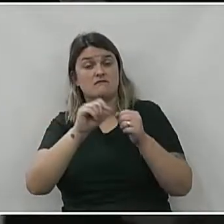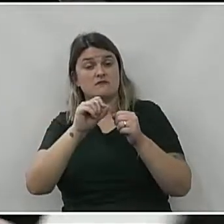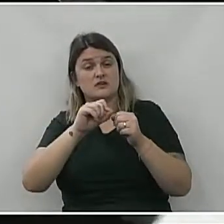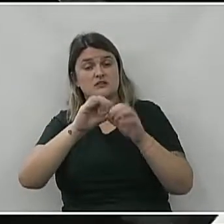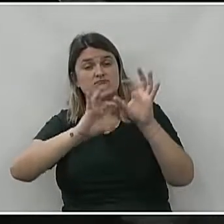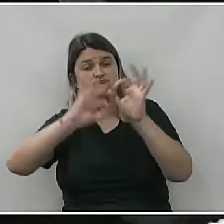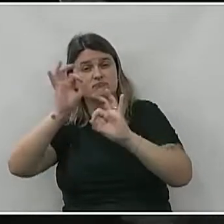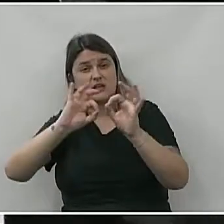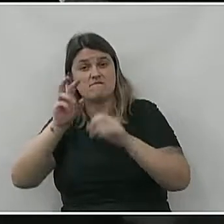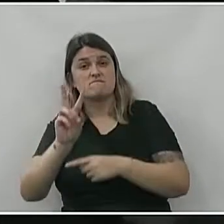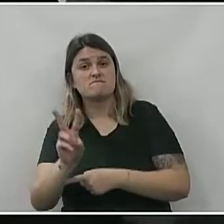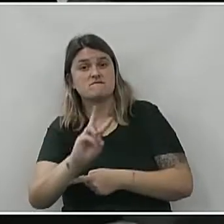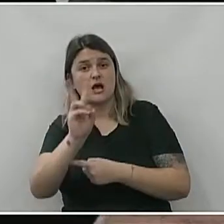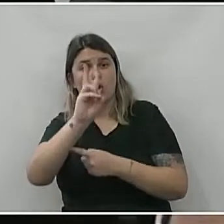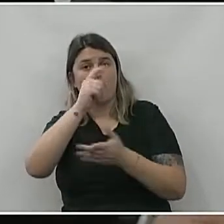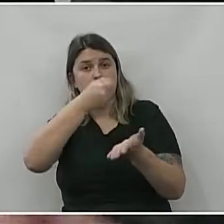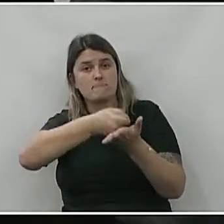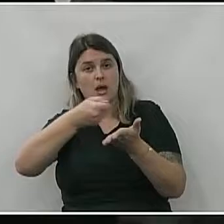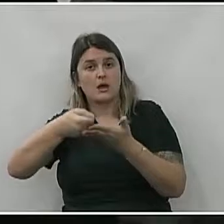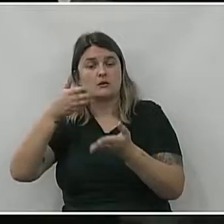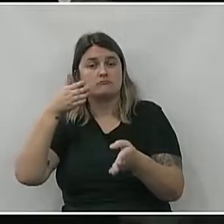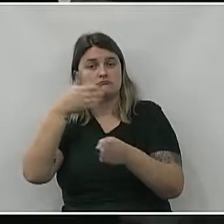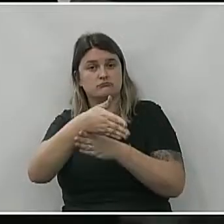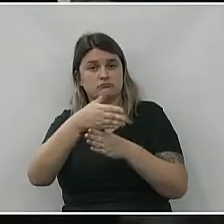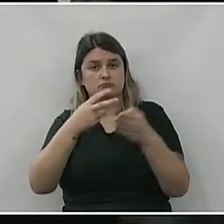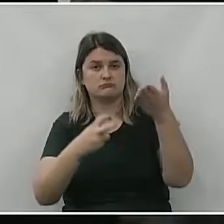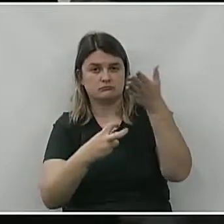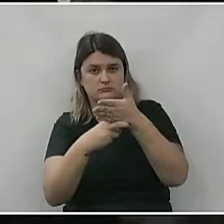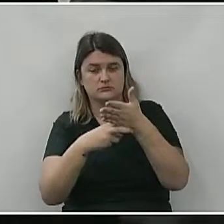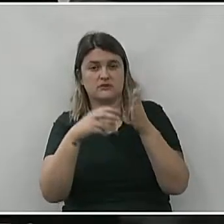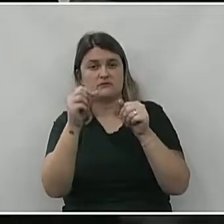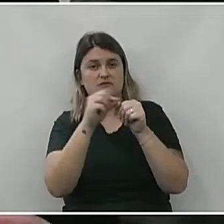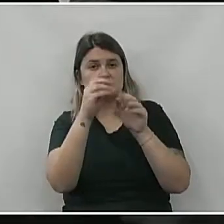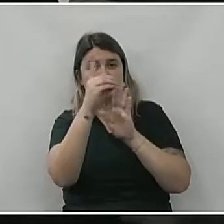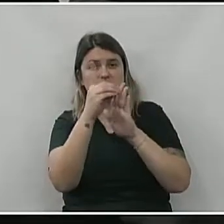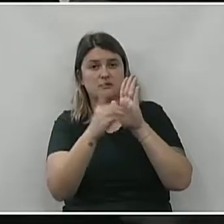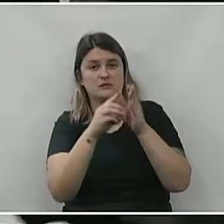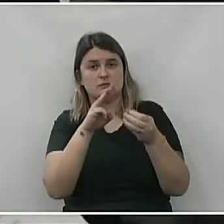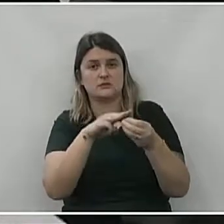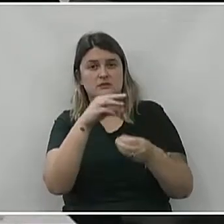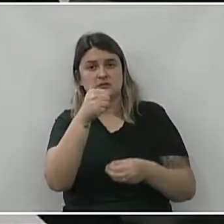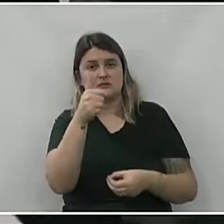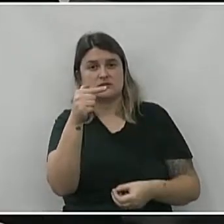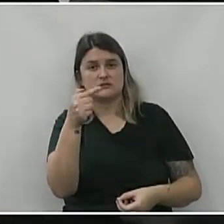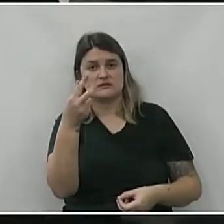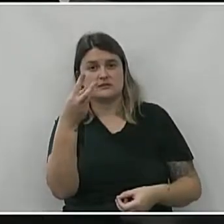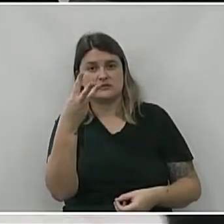tarifas urbana e rural no transporte coletivo de União da Vitória, através do Decreto Municipal